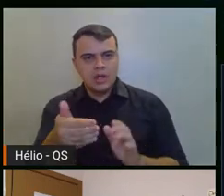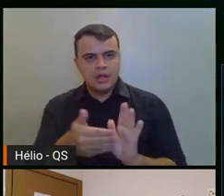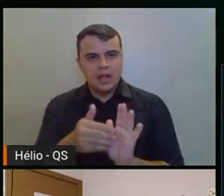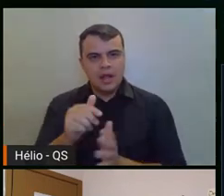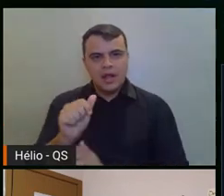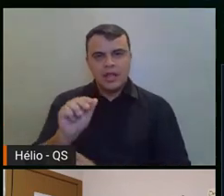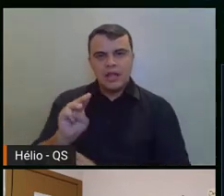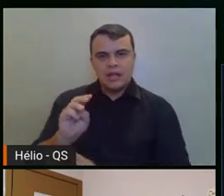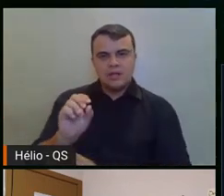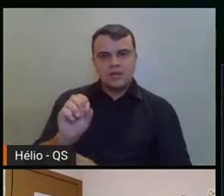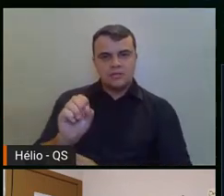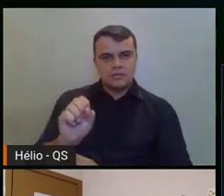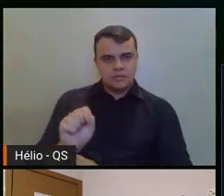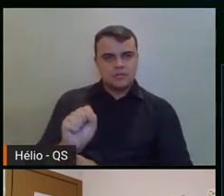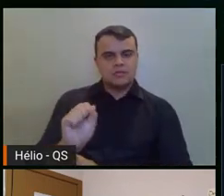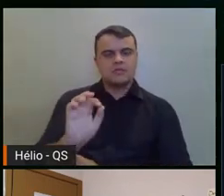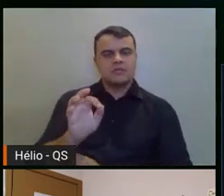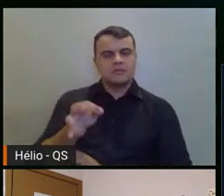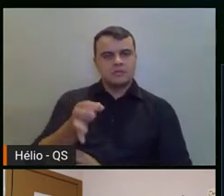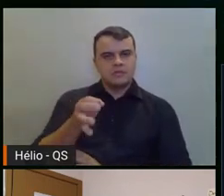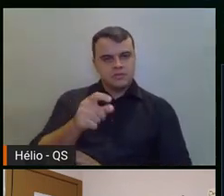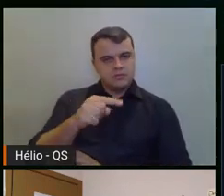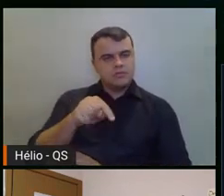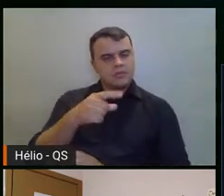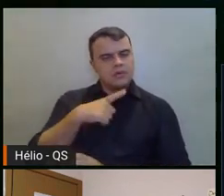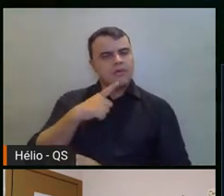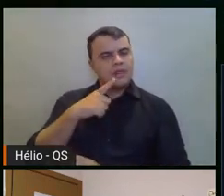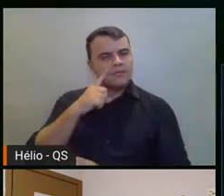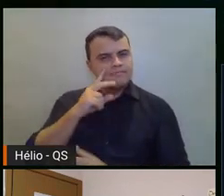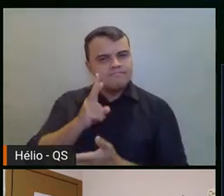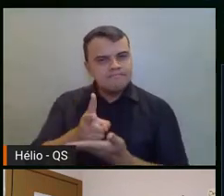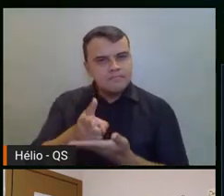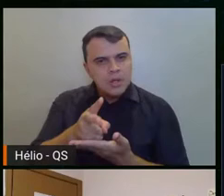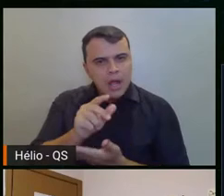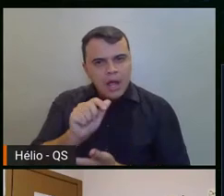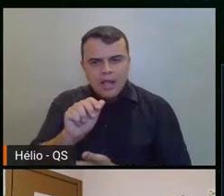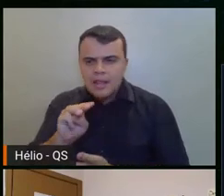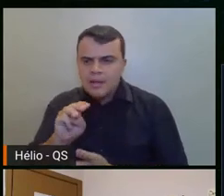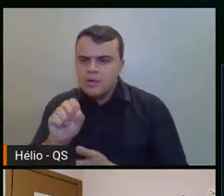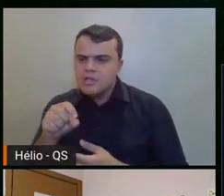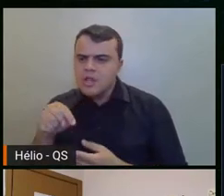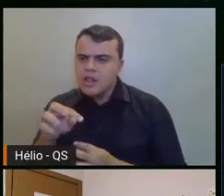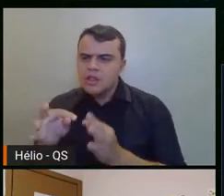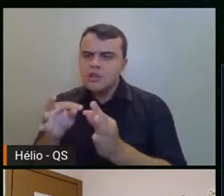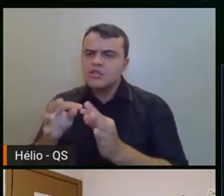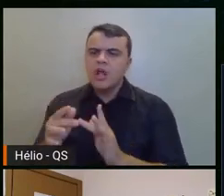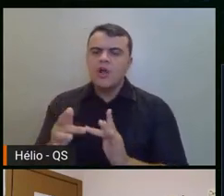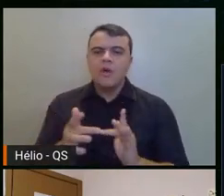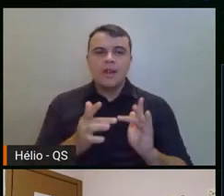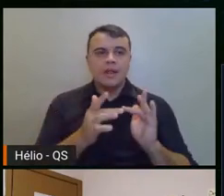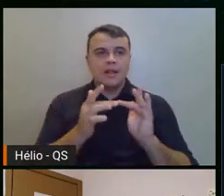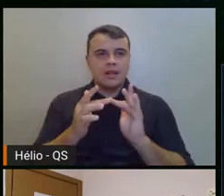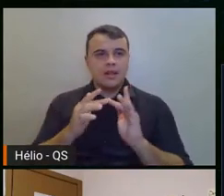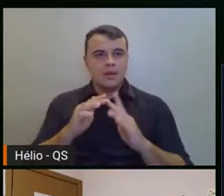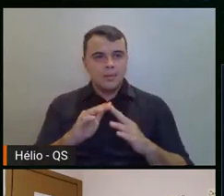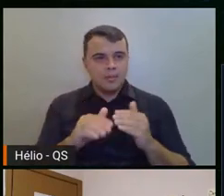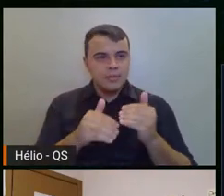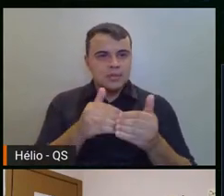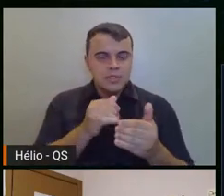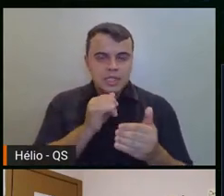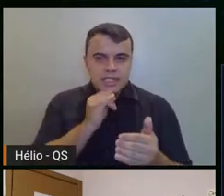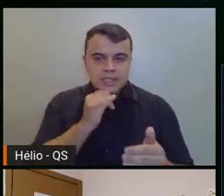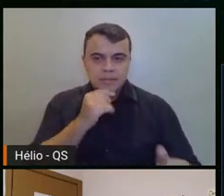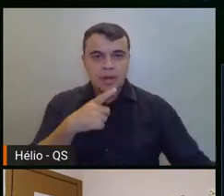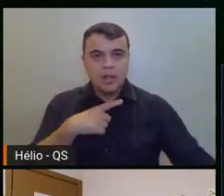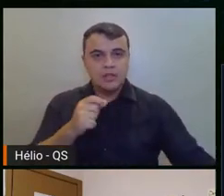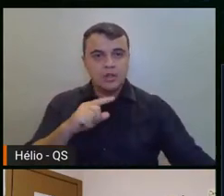É figurinha carimbada tá então você vai conseguir entender como é que Essas tecnologias se conectam como é que você faz o processo por exemplo aí né